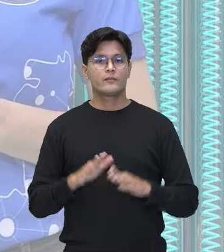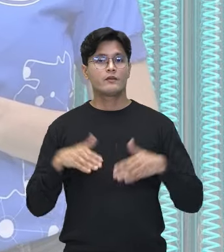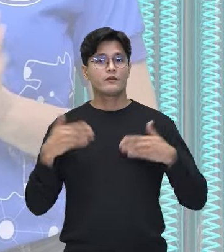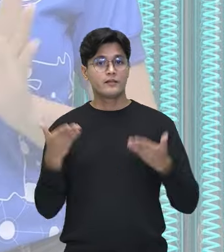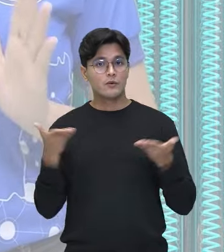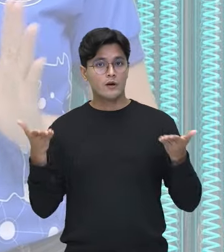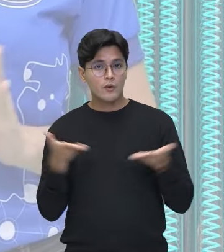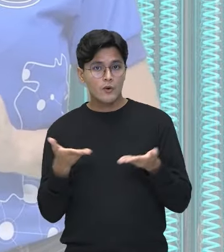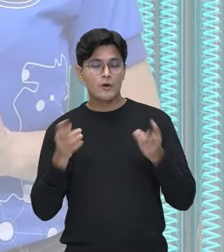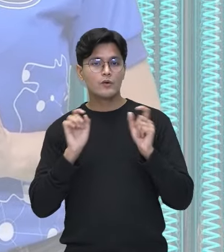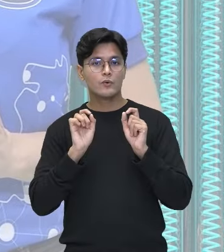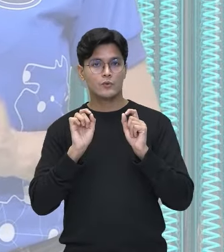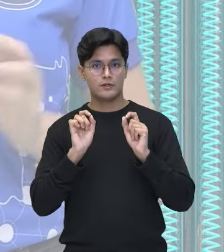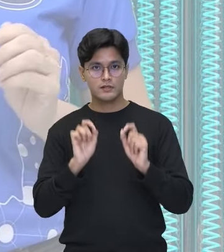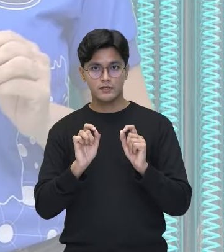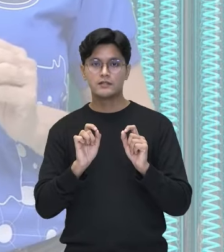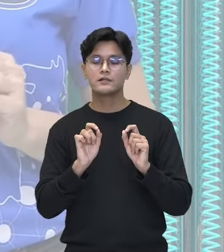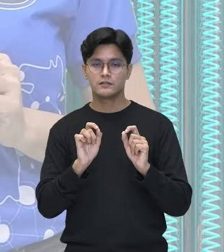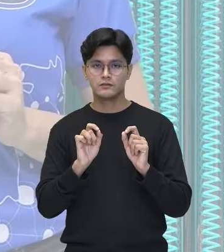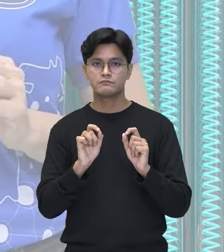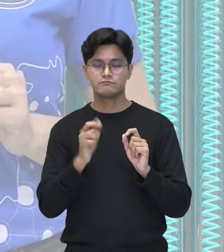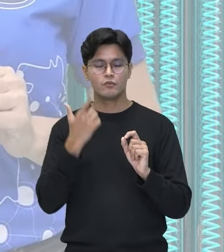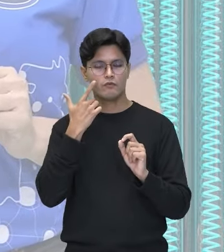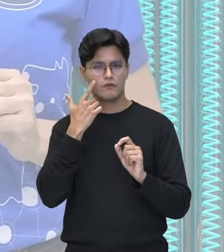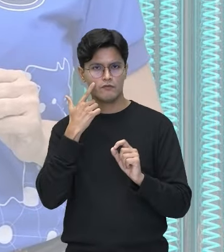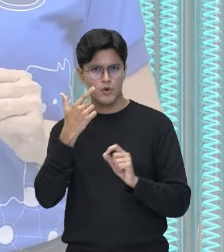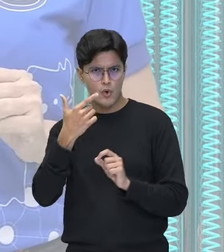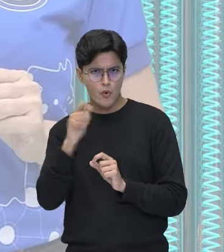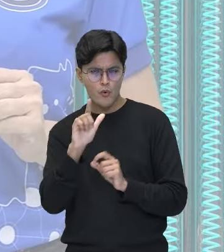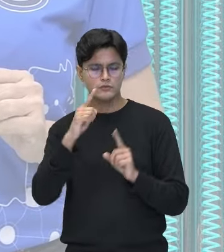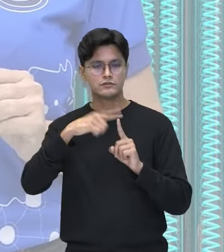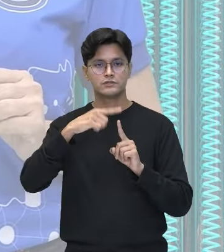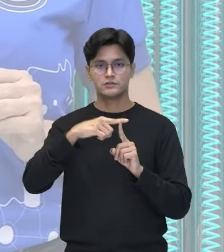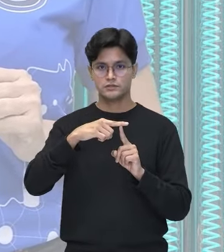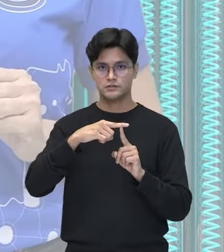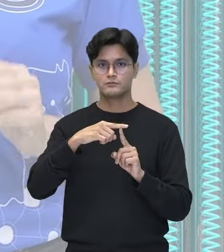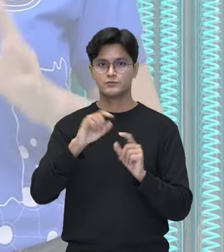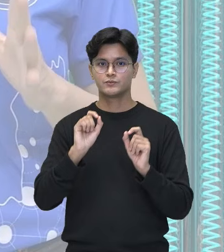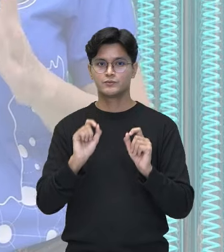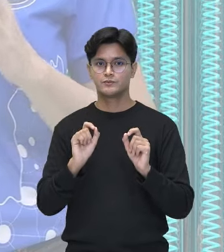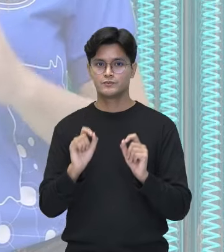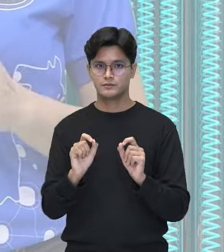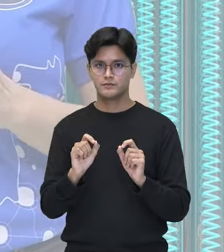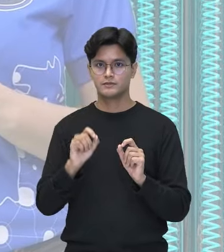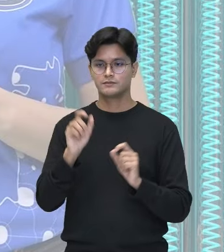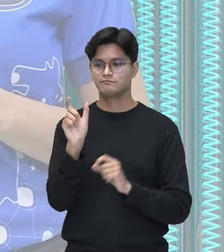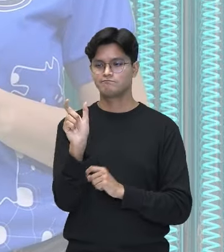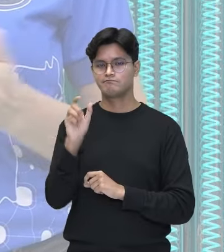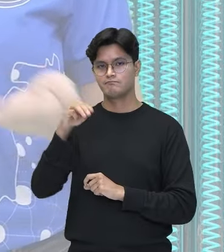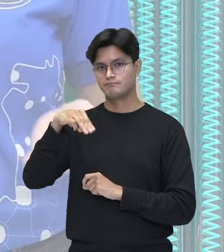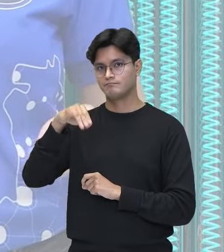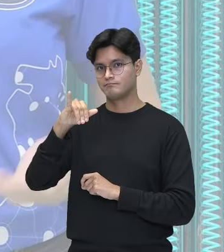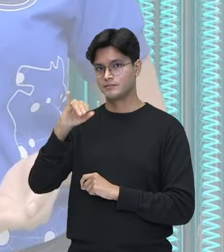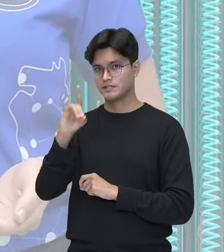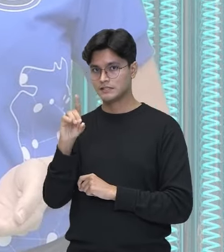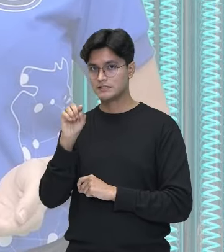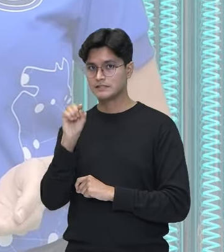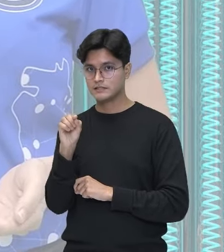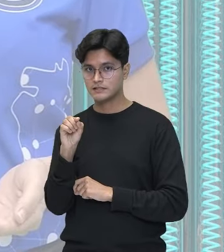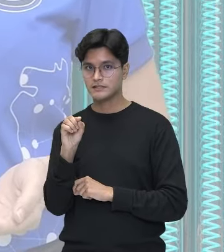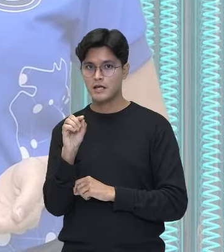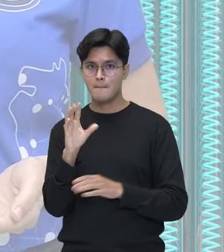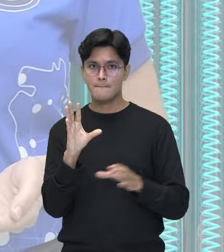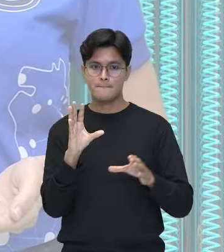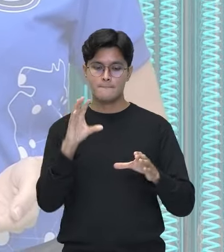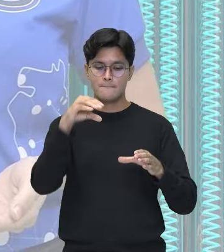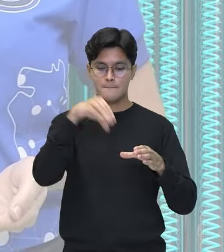agora, nós vamos ver o que tipo? Nós vamos ver o tipo de mid, que é meio ou centro. Vamos ver exemplos